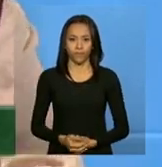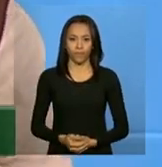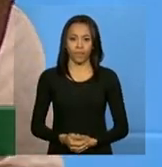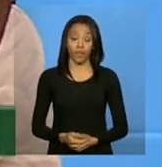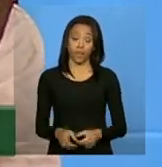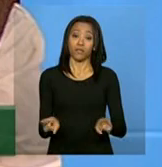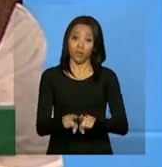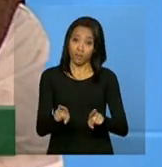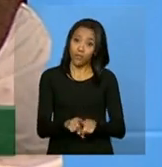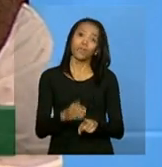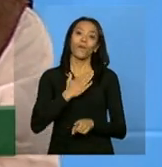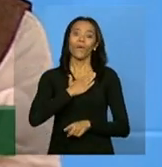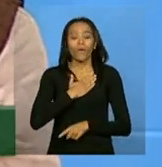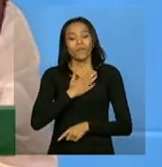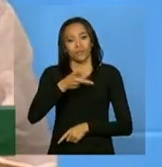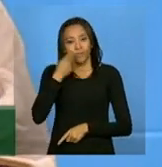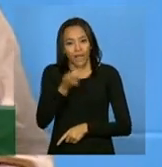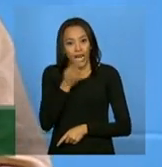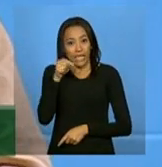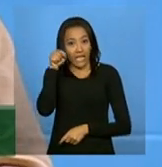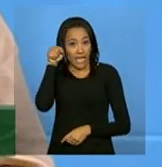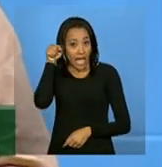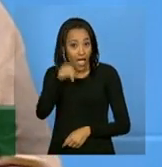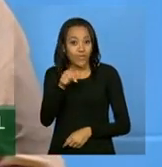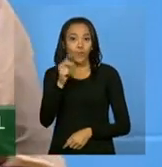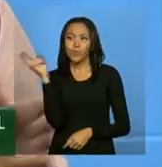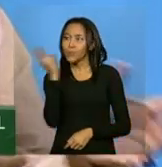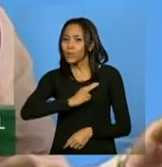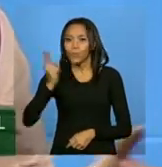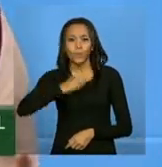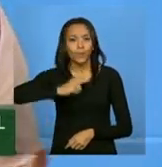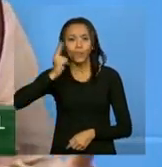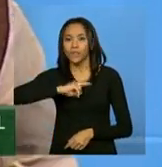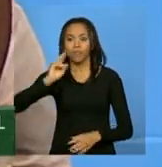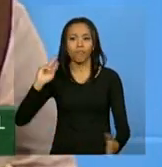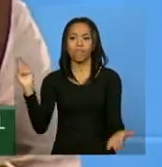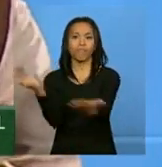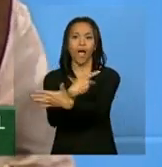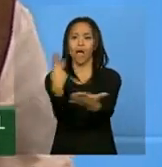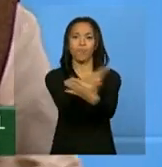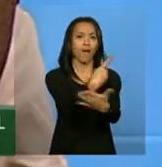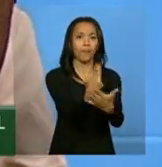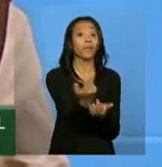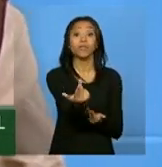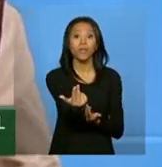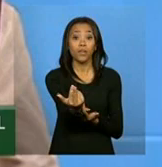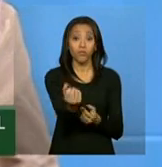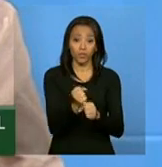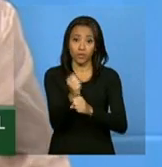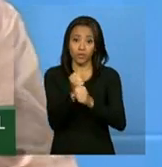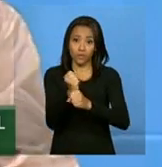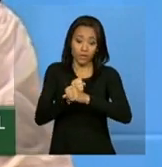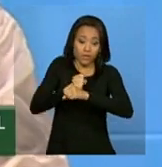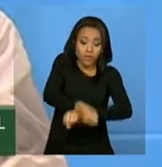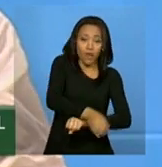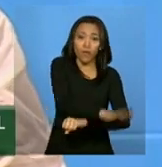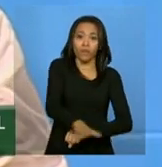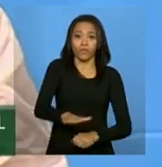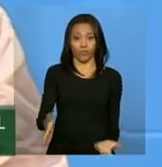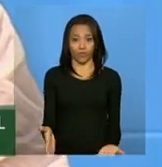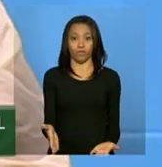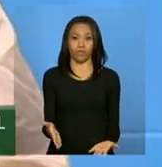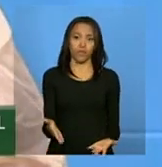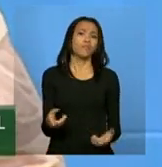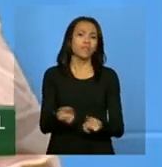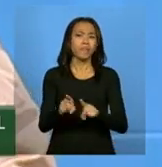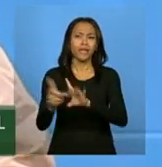Também gostaria de lhes dizer que essas emergências estão causando consequências como o trabalho infantil. Estão meio que interrelacionadas umas com